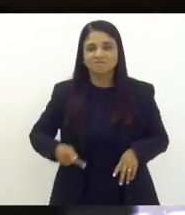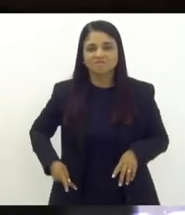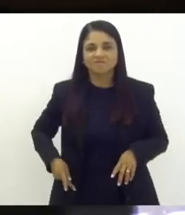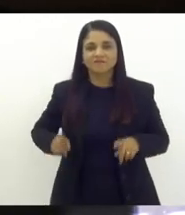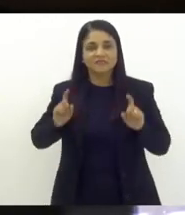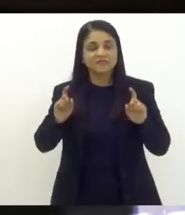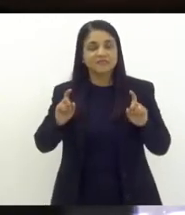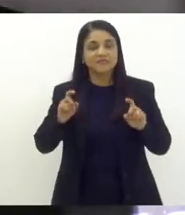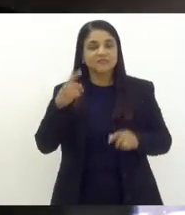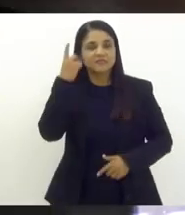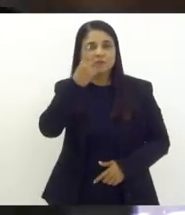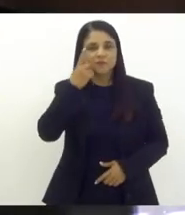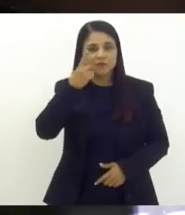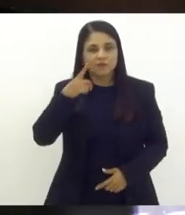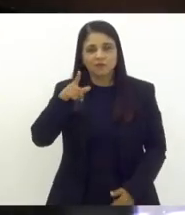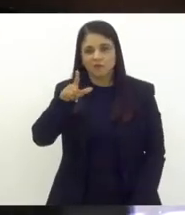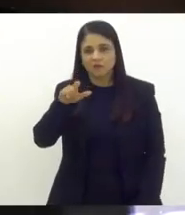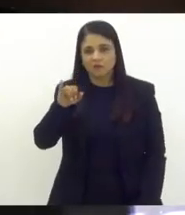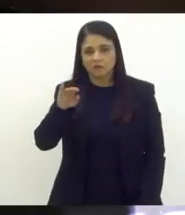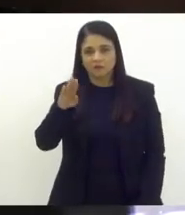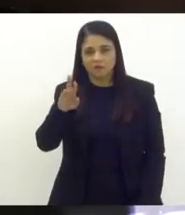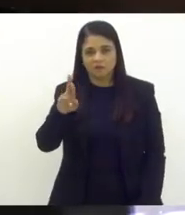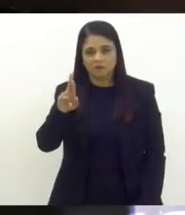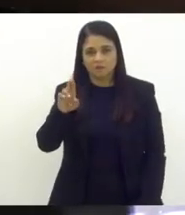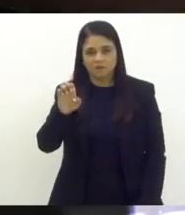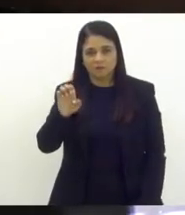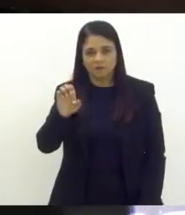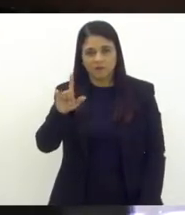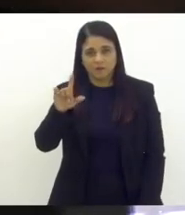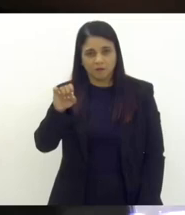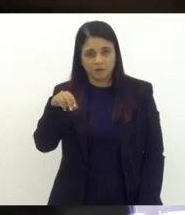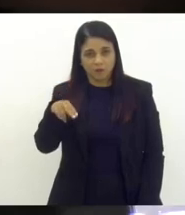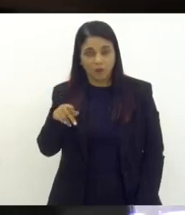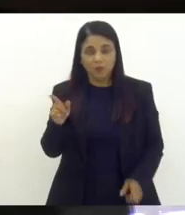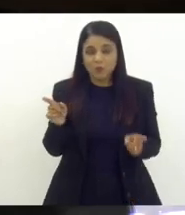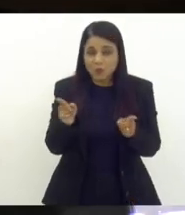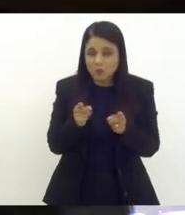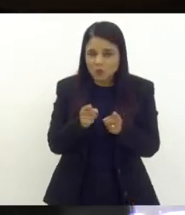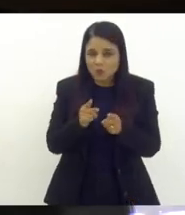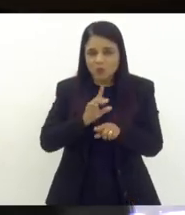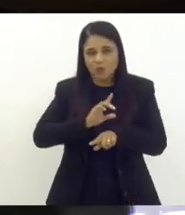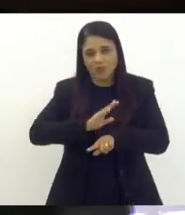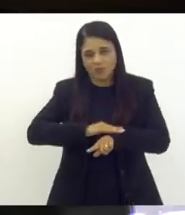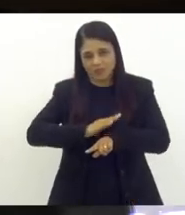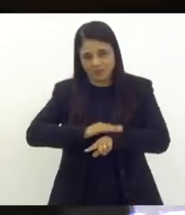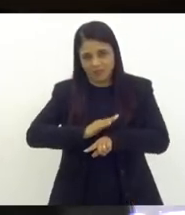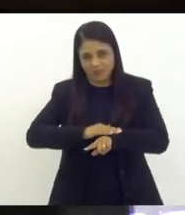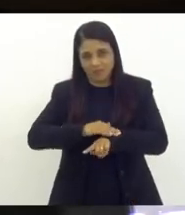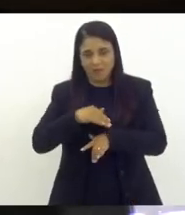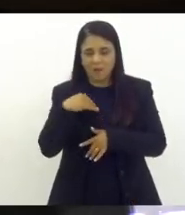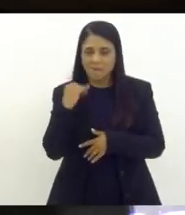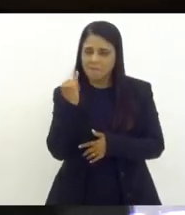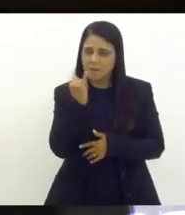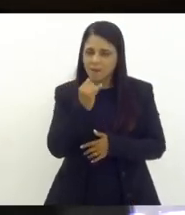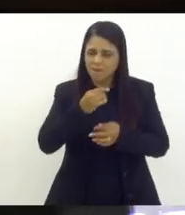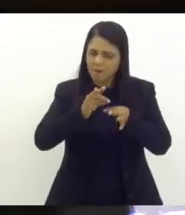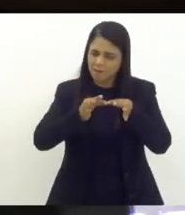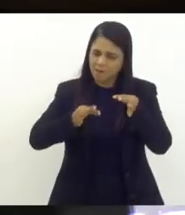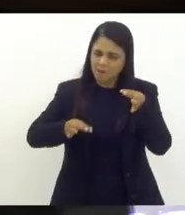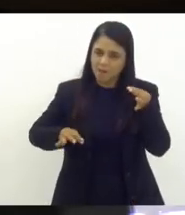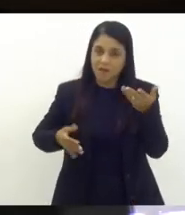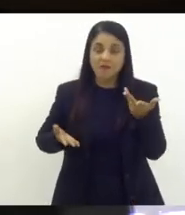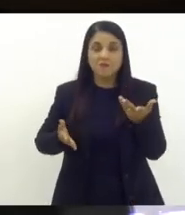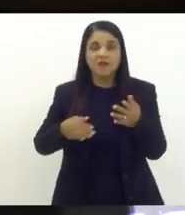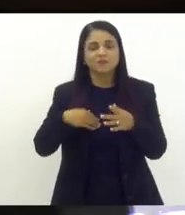Daniel librelon temos aqui um curto espaço de tempo para falar tanta coisa em relação à